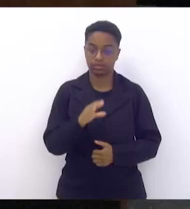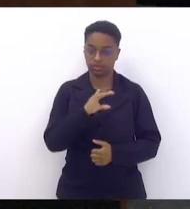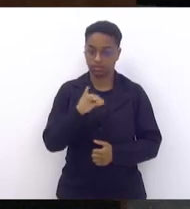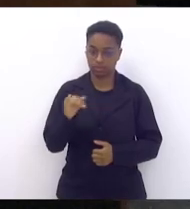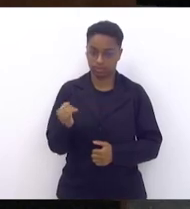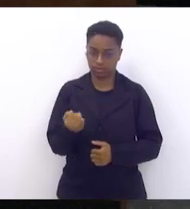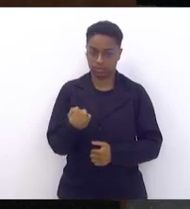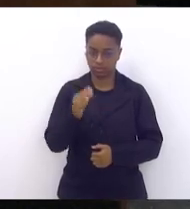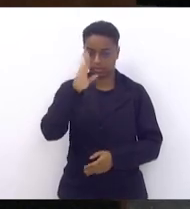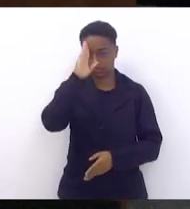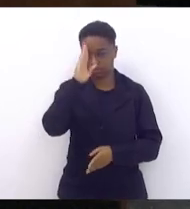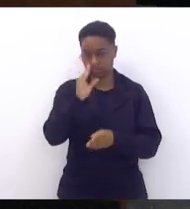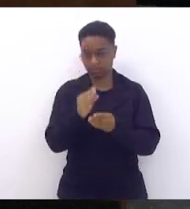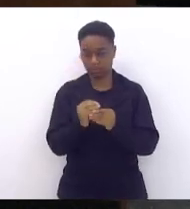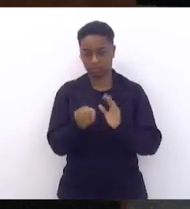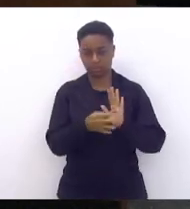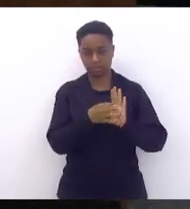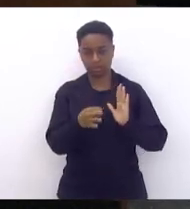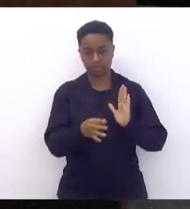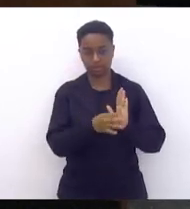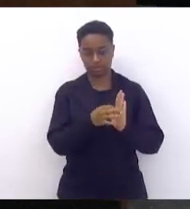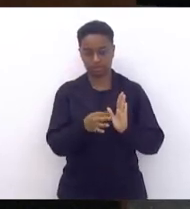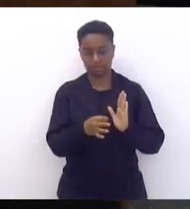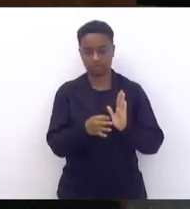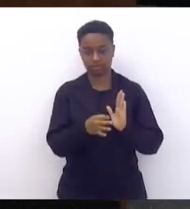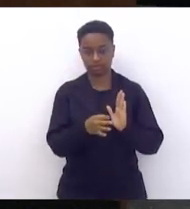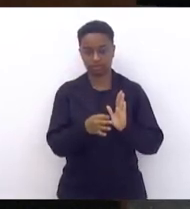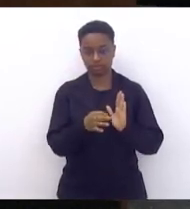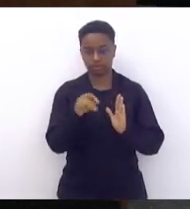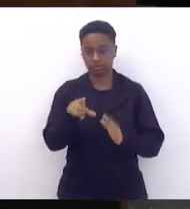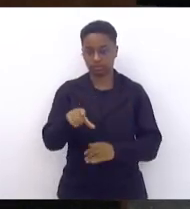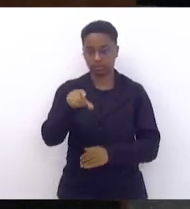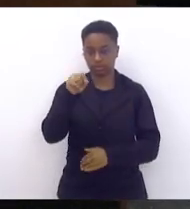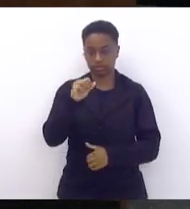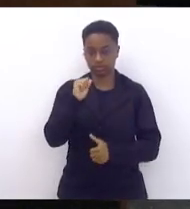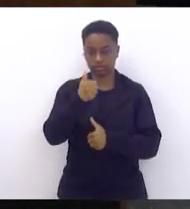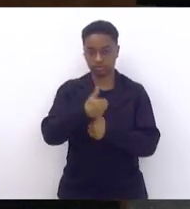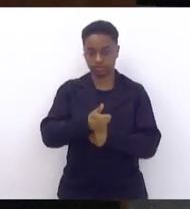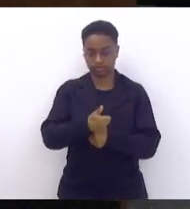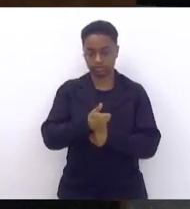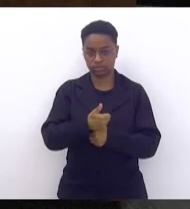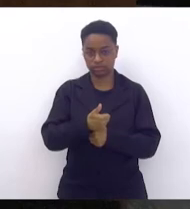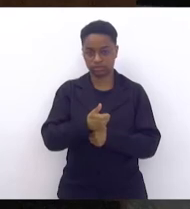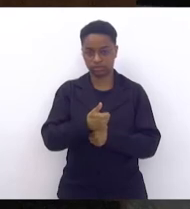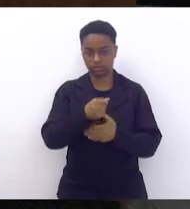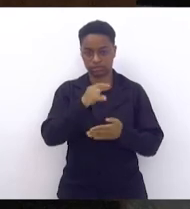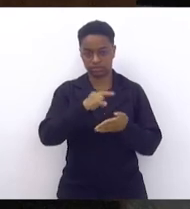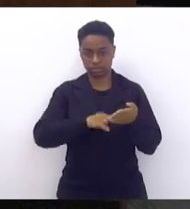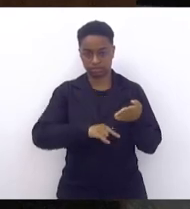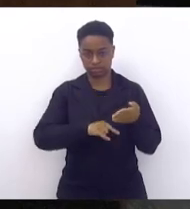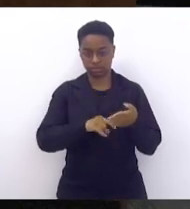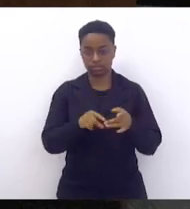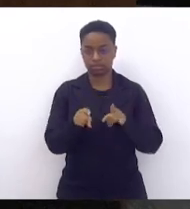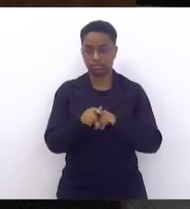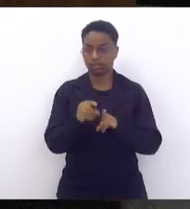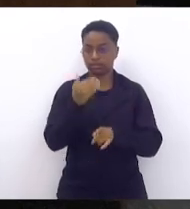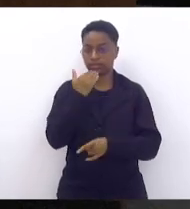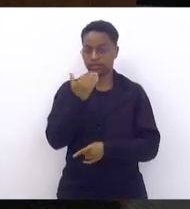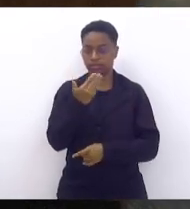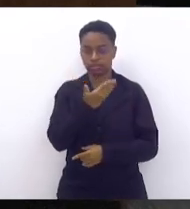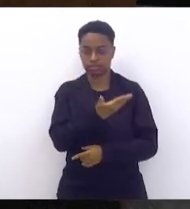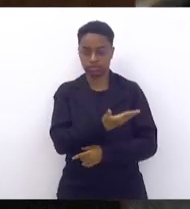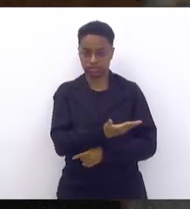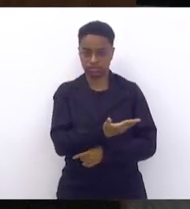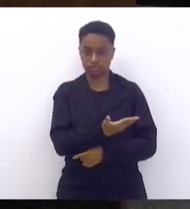concluiu seu parecer optando por substitutivo e pedindo a Vossa